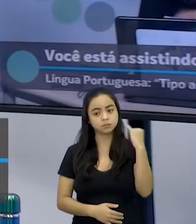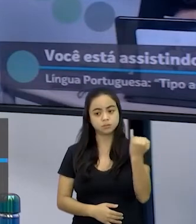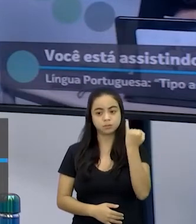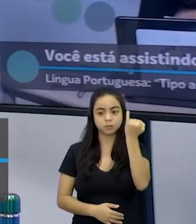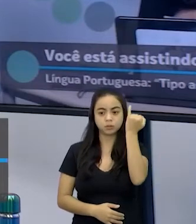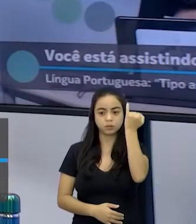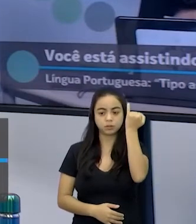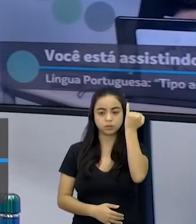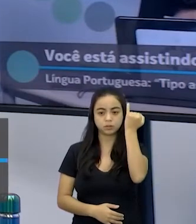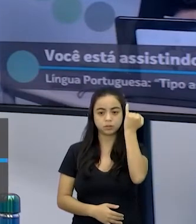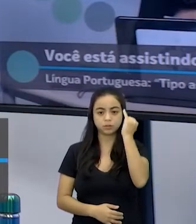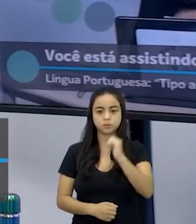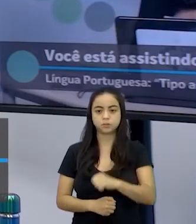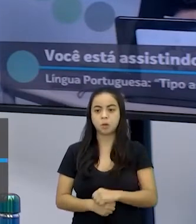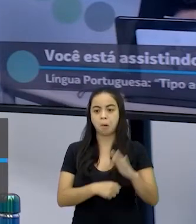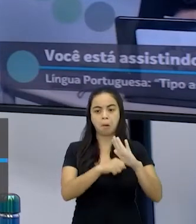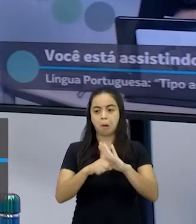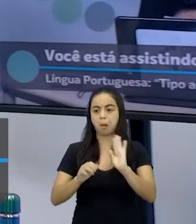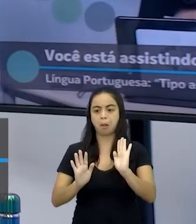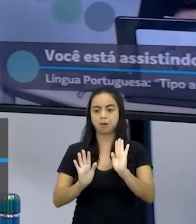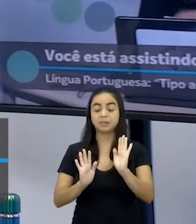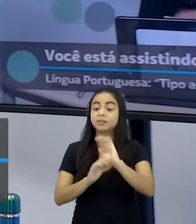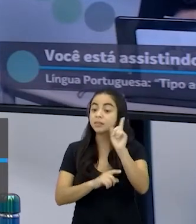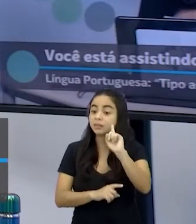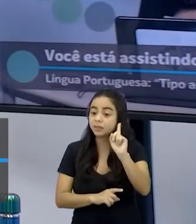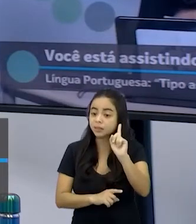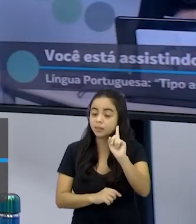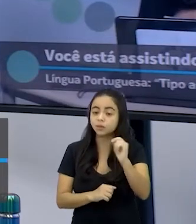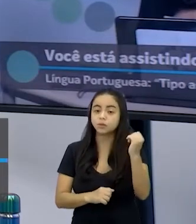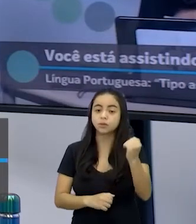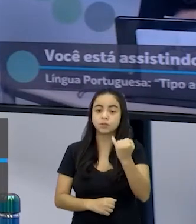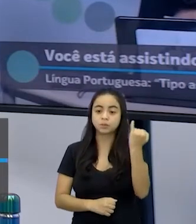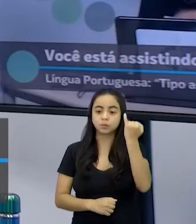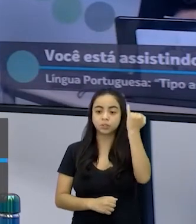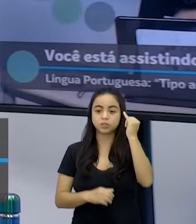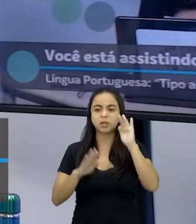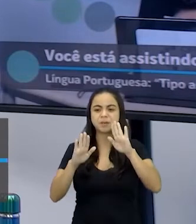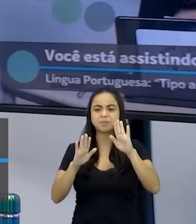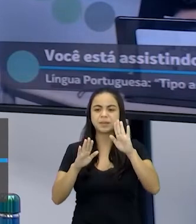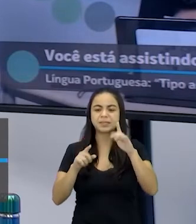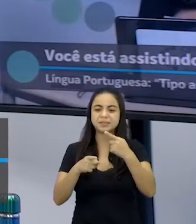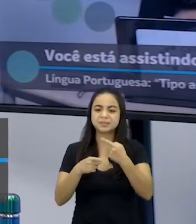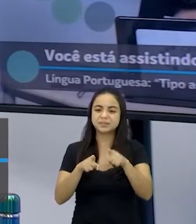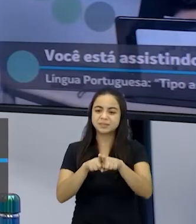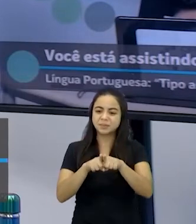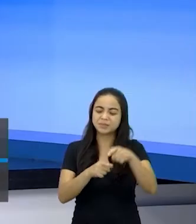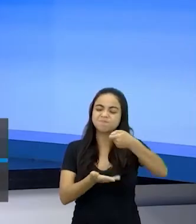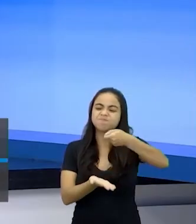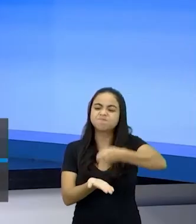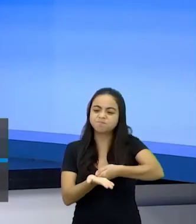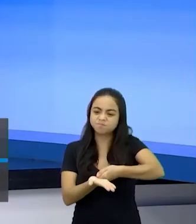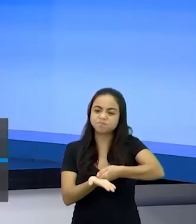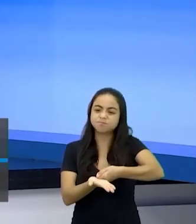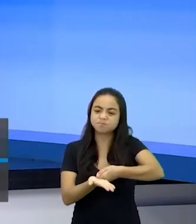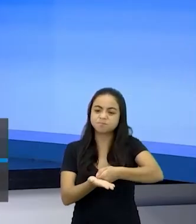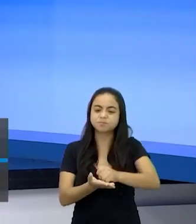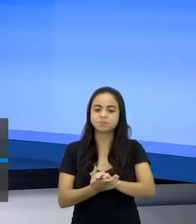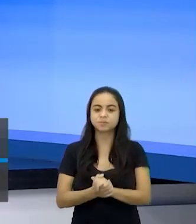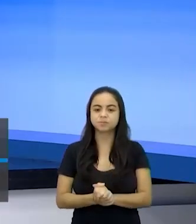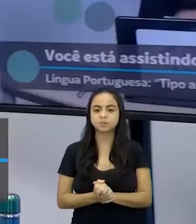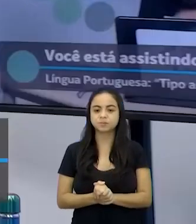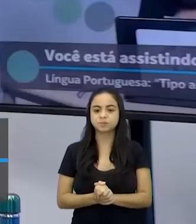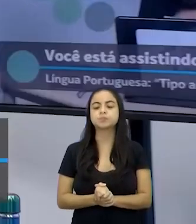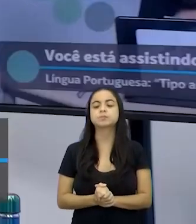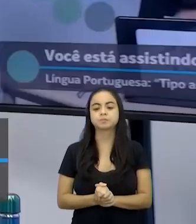estamos em nenhum momento falando que não é, que não tem que ter. Mas ela diz muito sobre essa questão do poder, certo, Andréia? Sim. Muito,